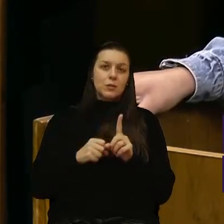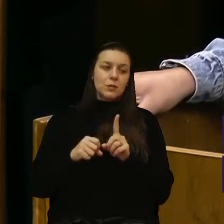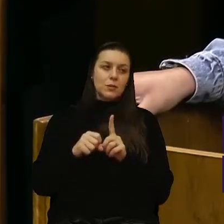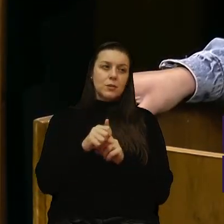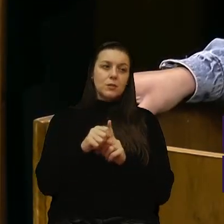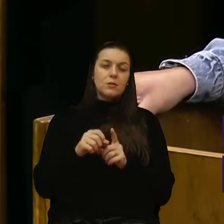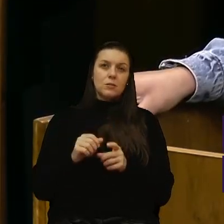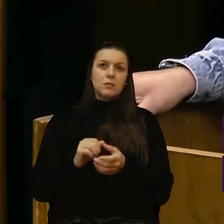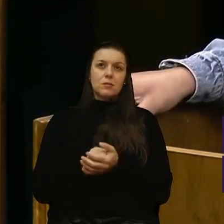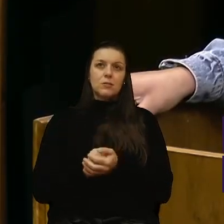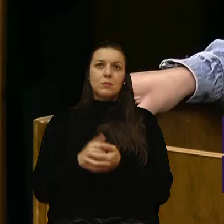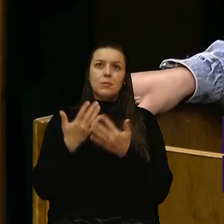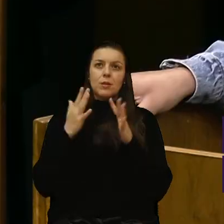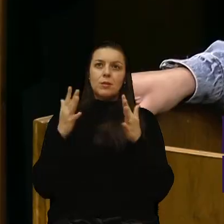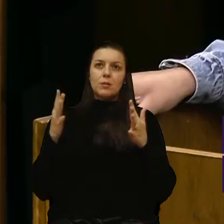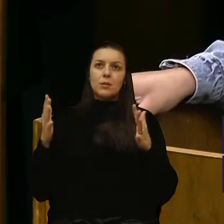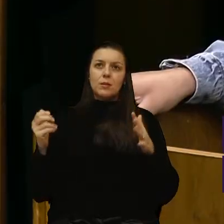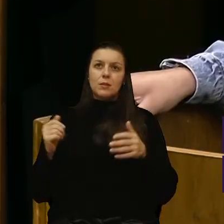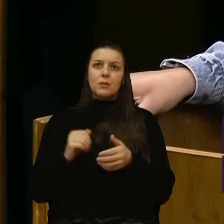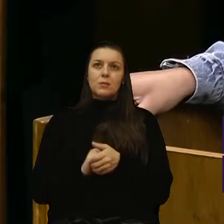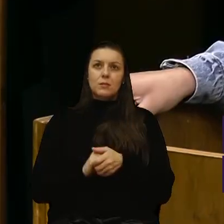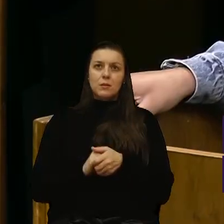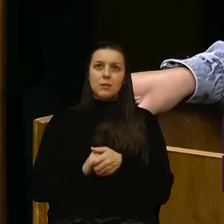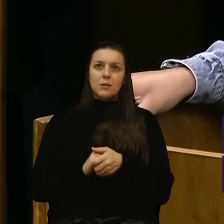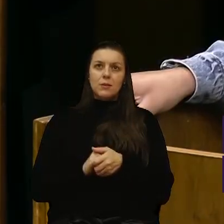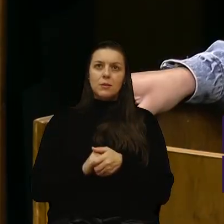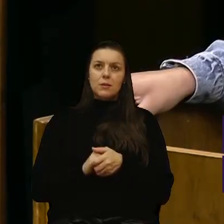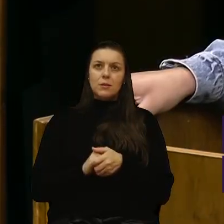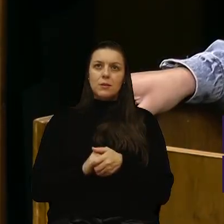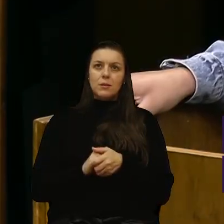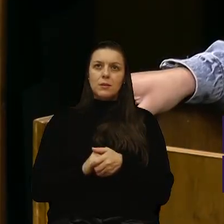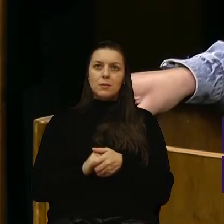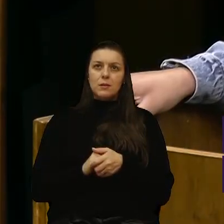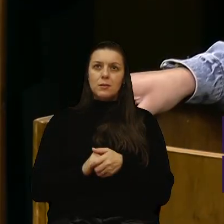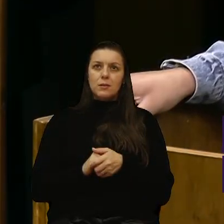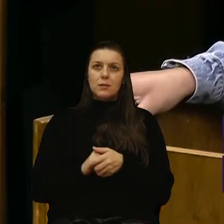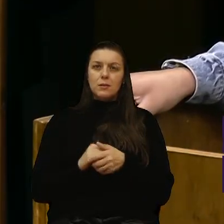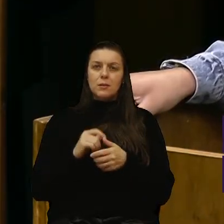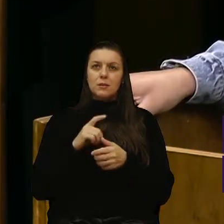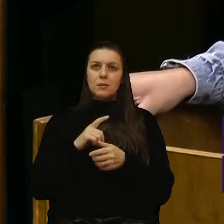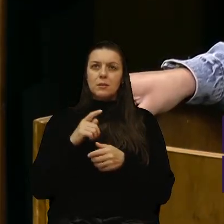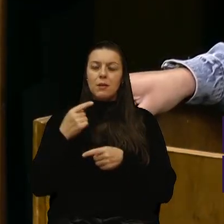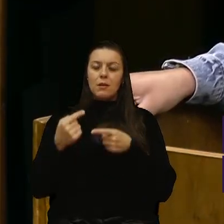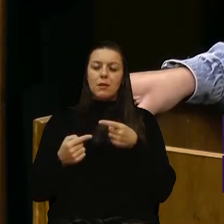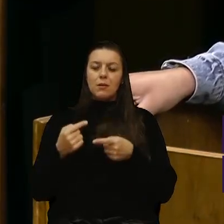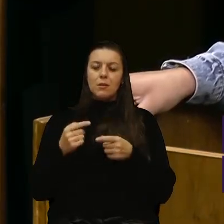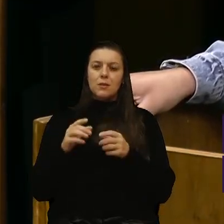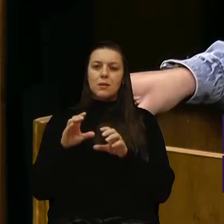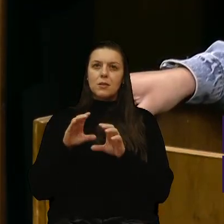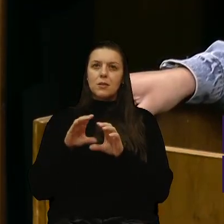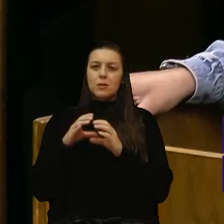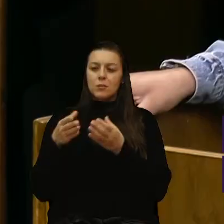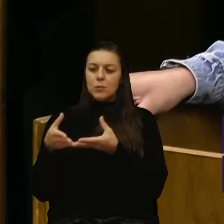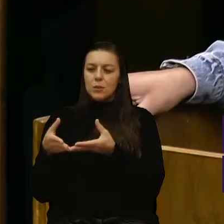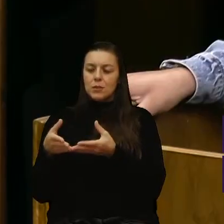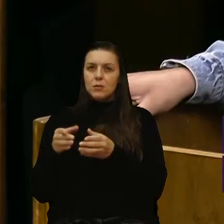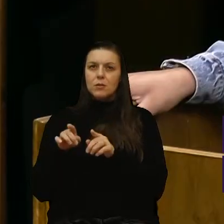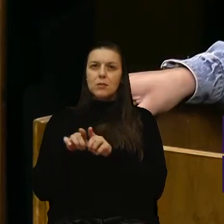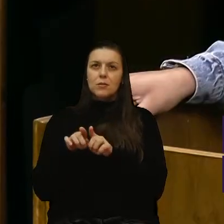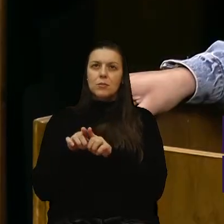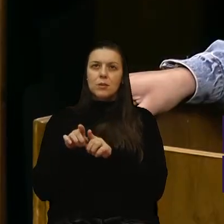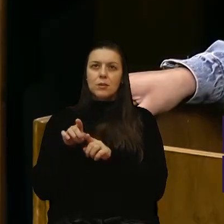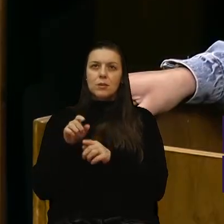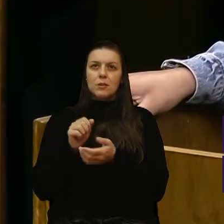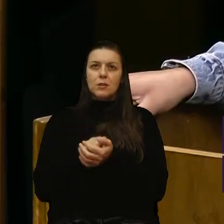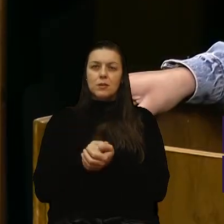melhor. Então, parabéns à vereadora Rose por ter feito esse debate na comissão, ter apresentado o nome